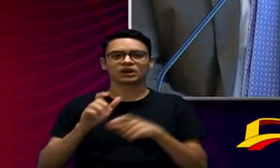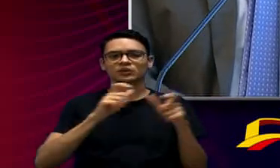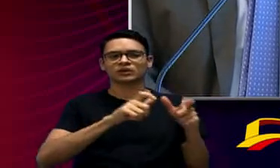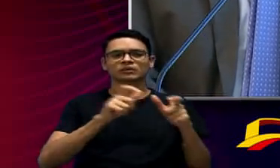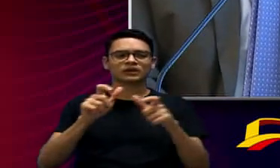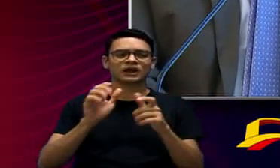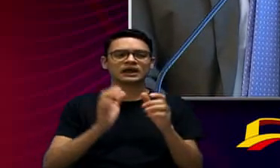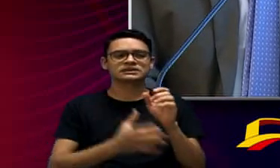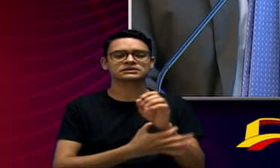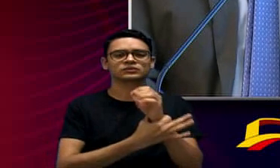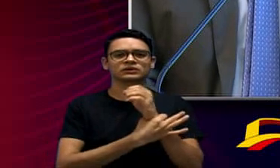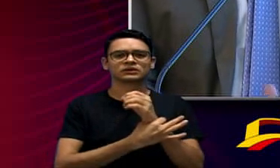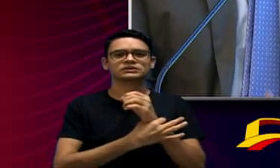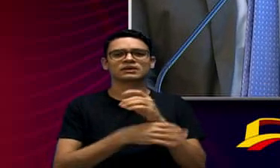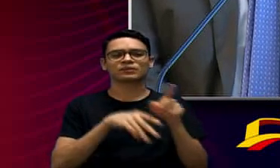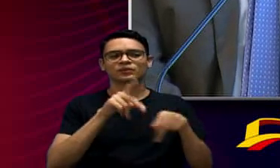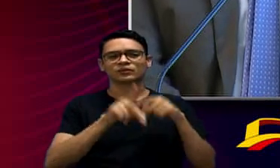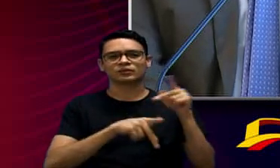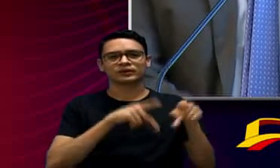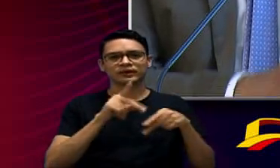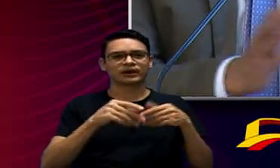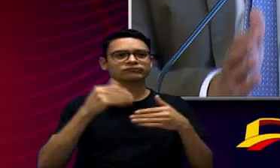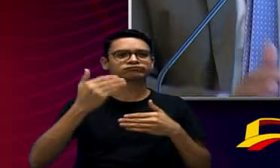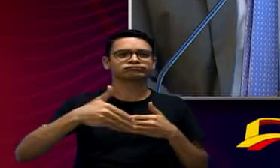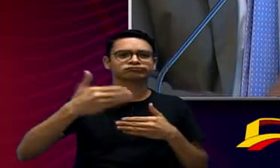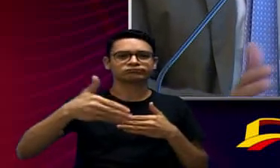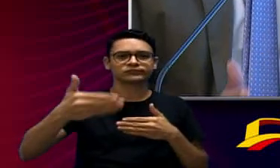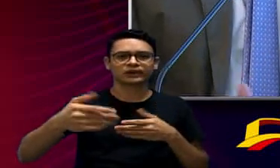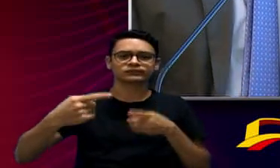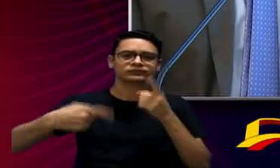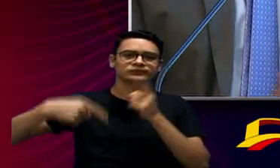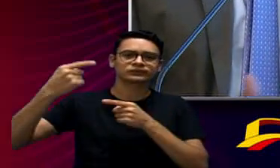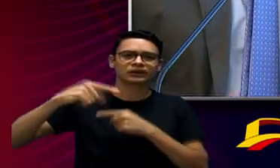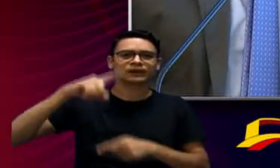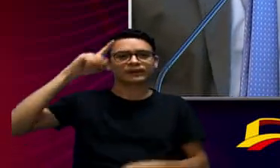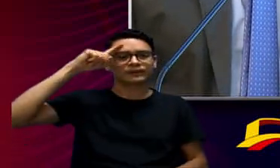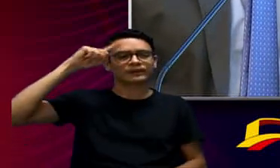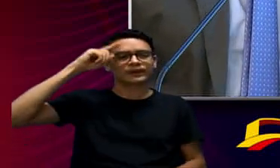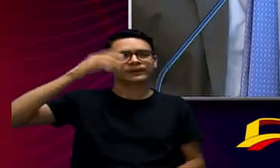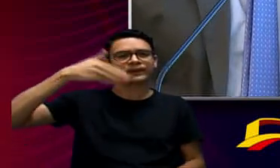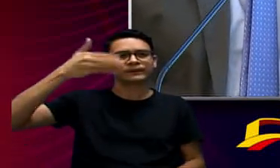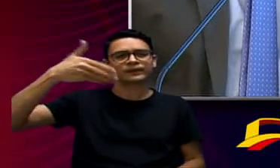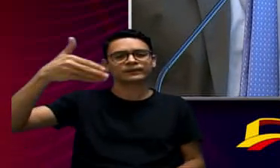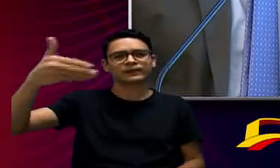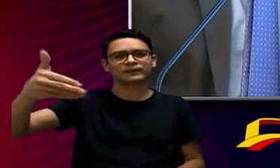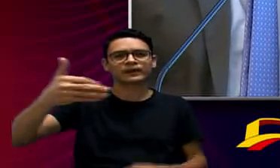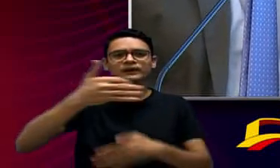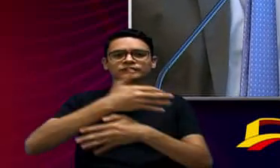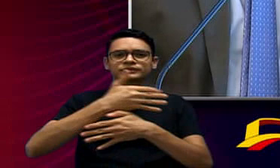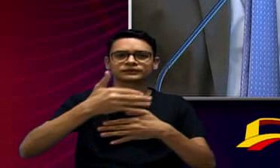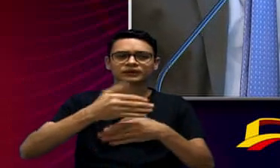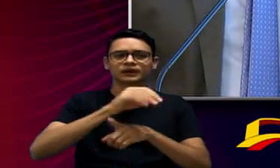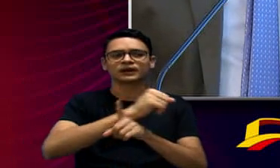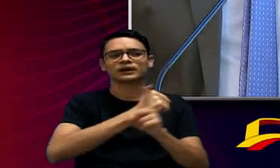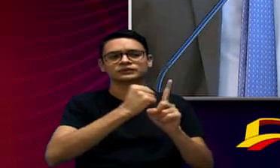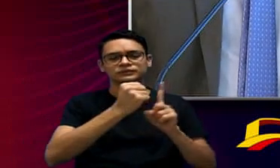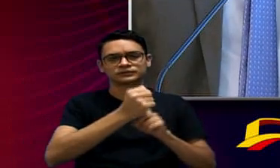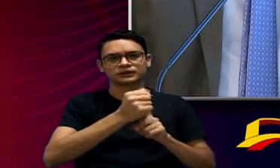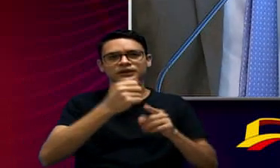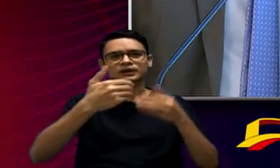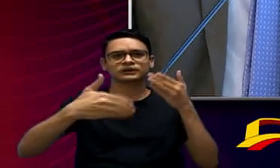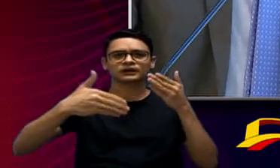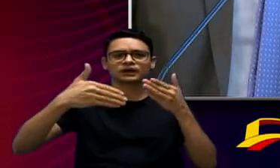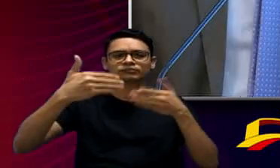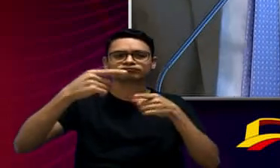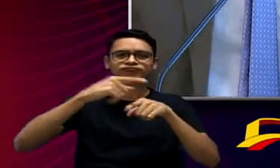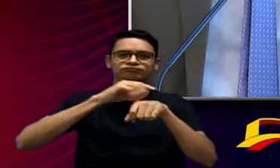segurança pública é uma discussão contínua. A gente vai ficar aqui dias... É a discussão de projeto de cidade, também. Projeto é uma situação de sociedade. Que, né? A gente projeto não